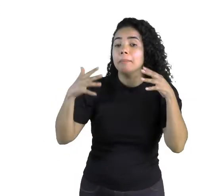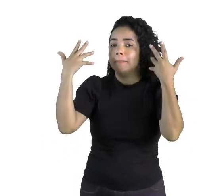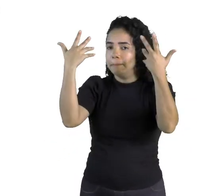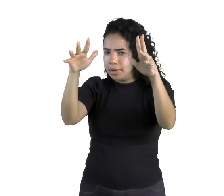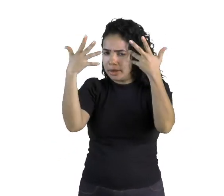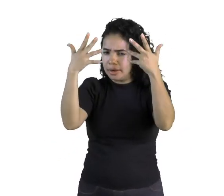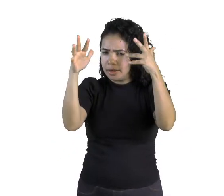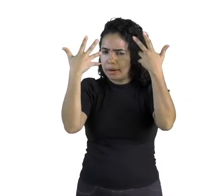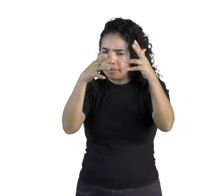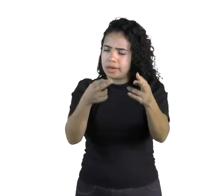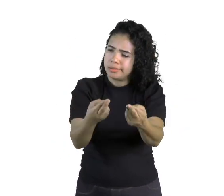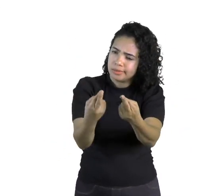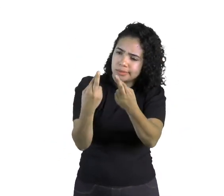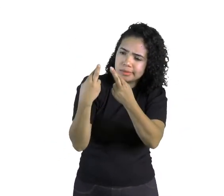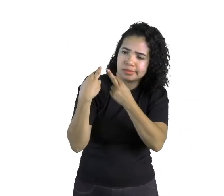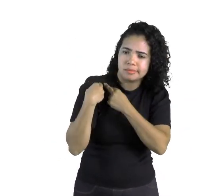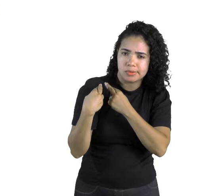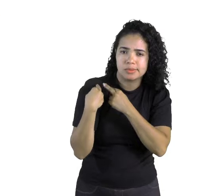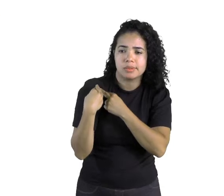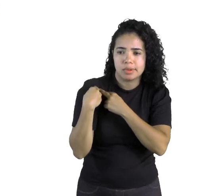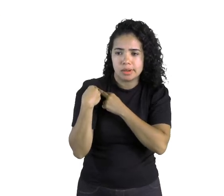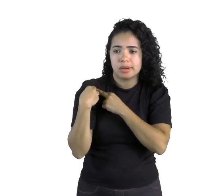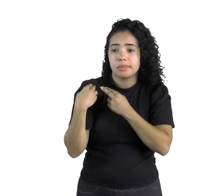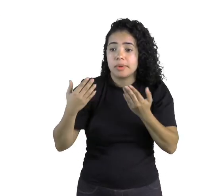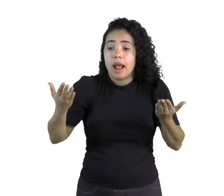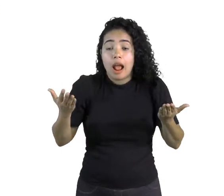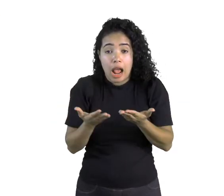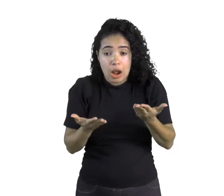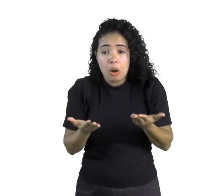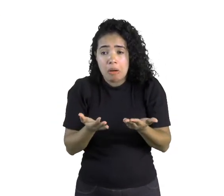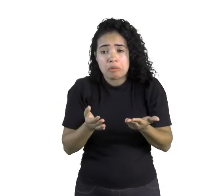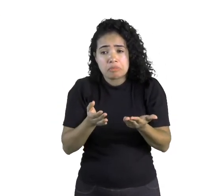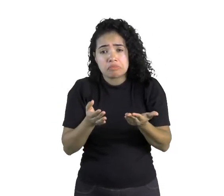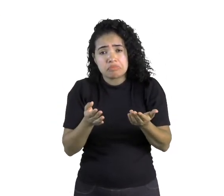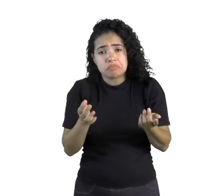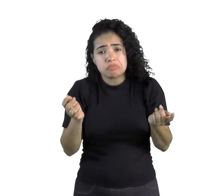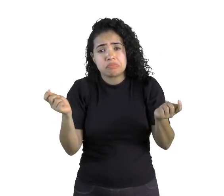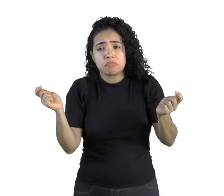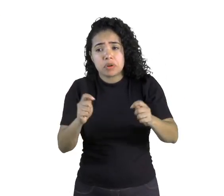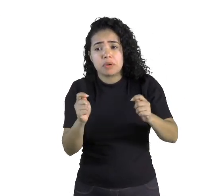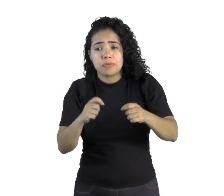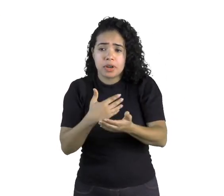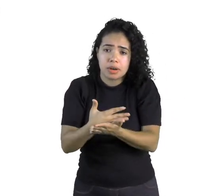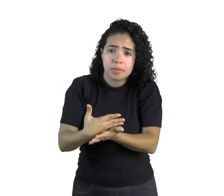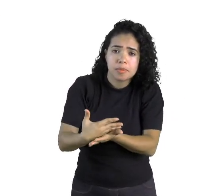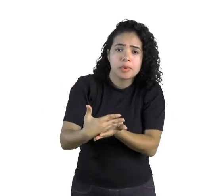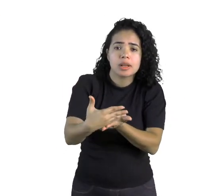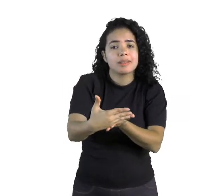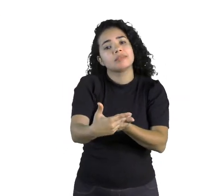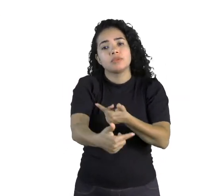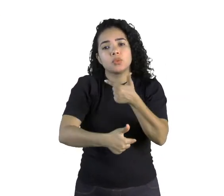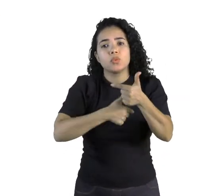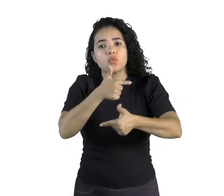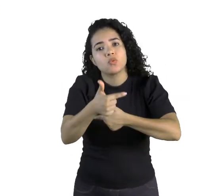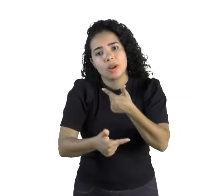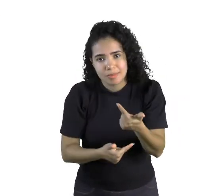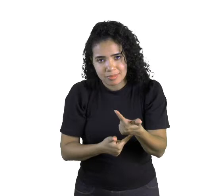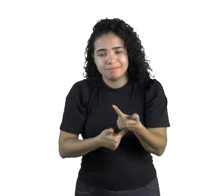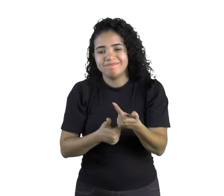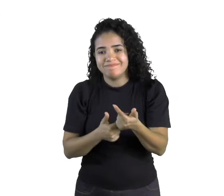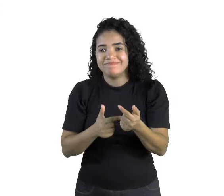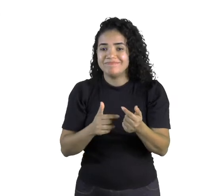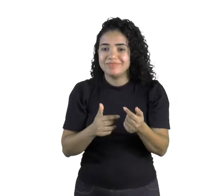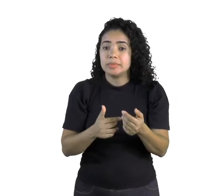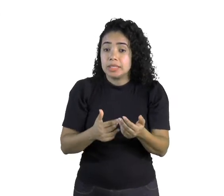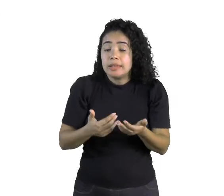pela responsabilidade, pois agora poderemos começar o trabalho. Então isso